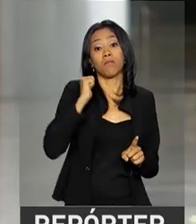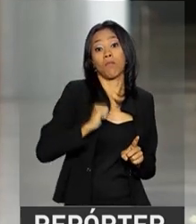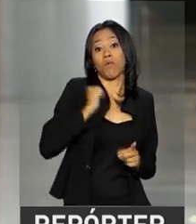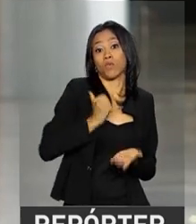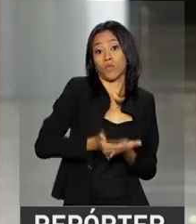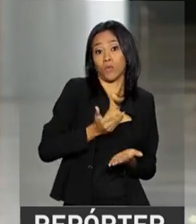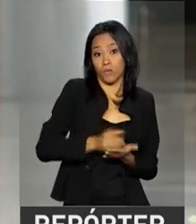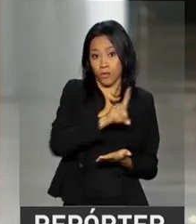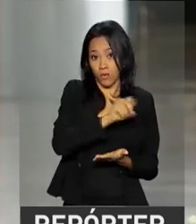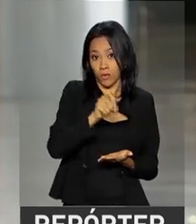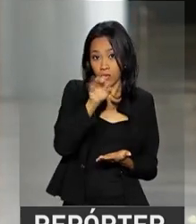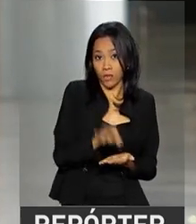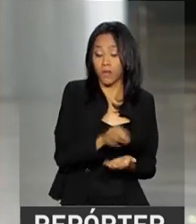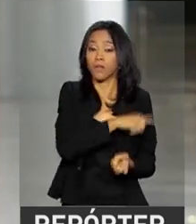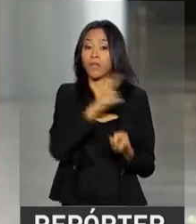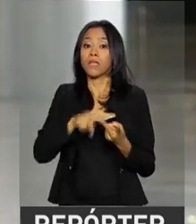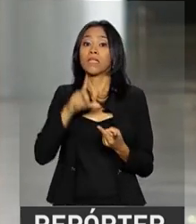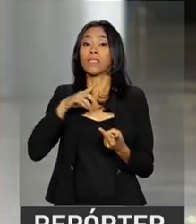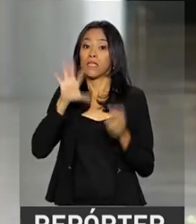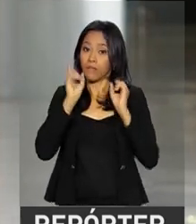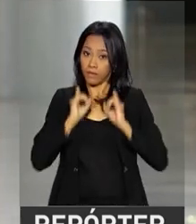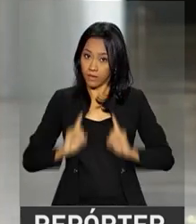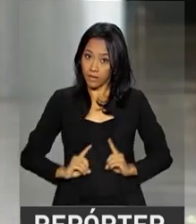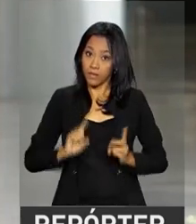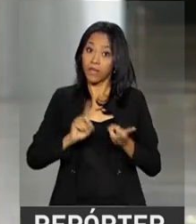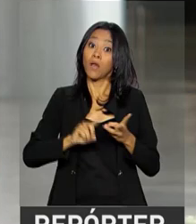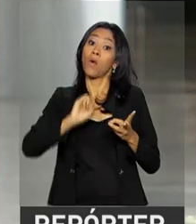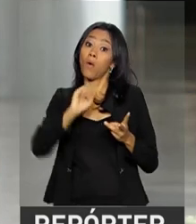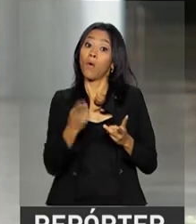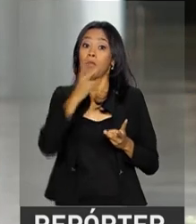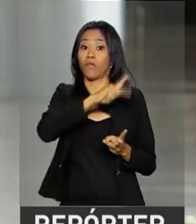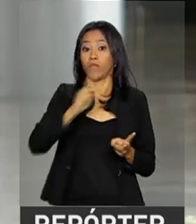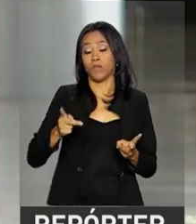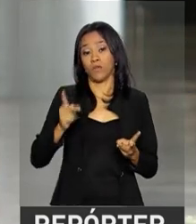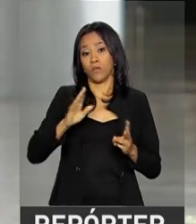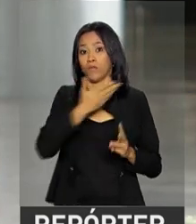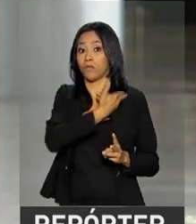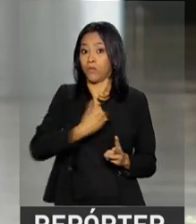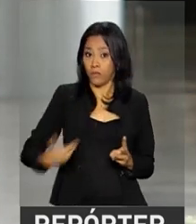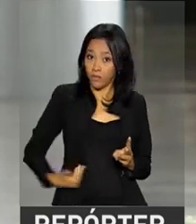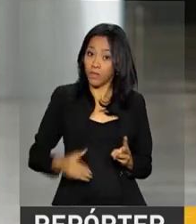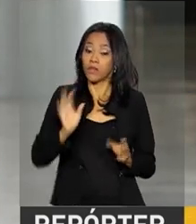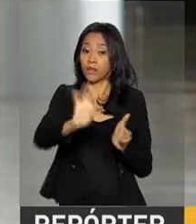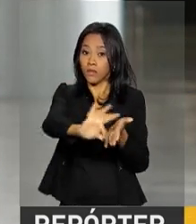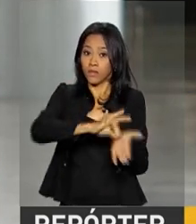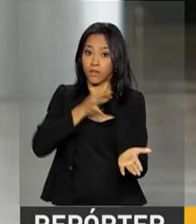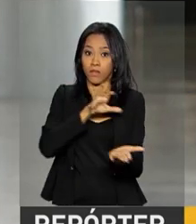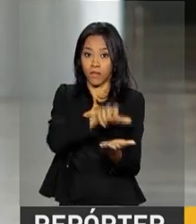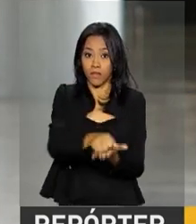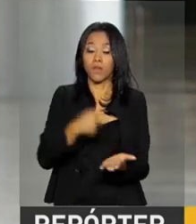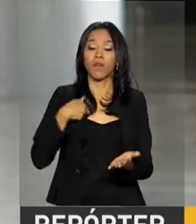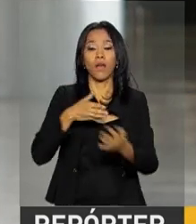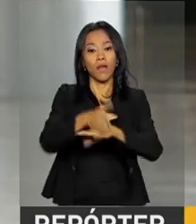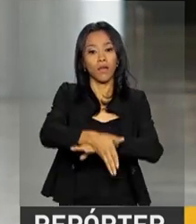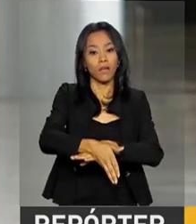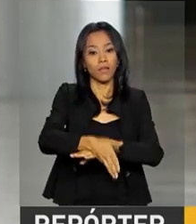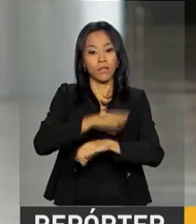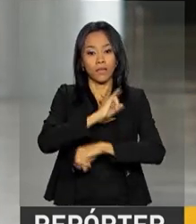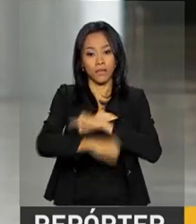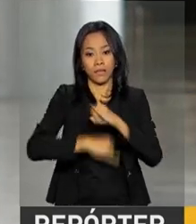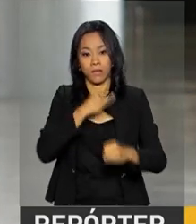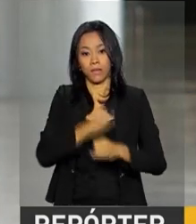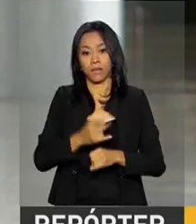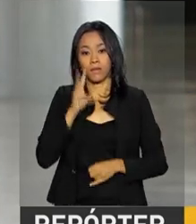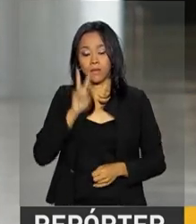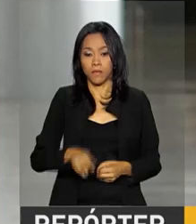ter alguma deficiência ou ser professor da rede pública as inscrições devem ser feitas na página do prouni na internet